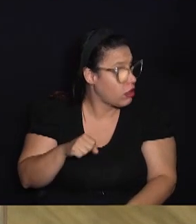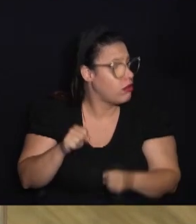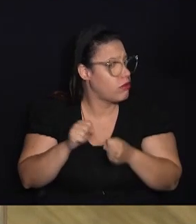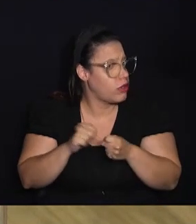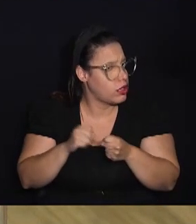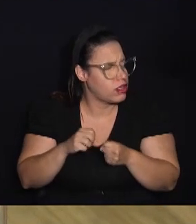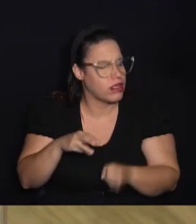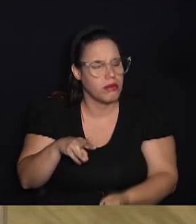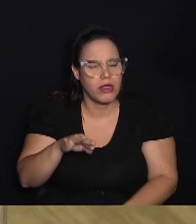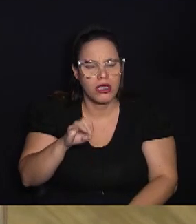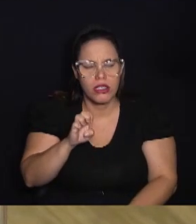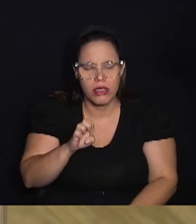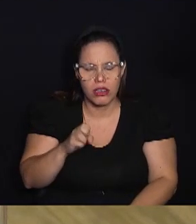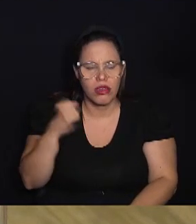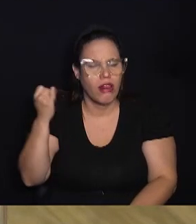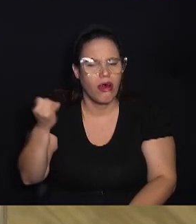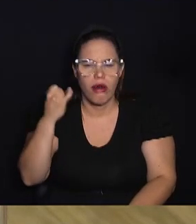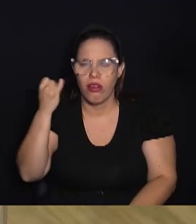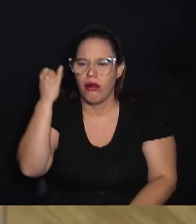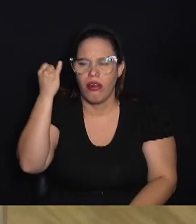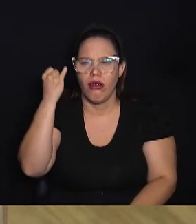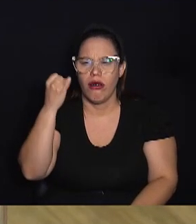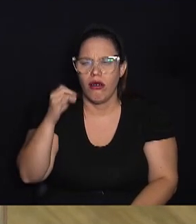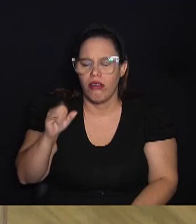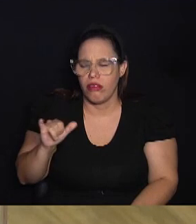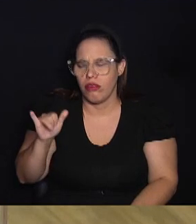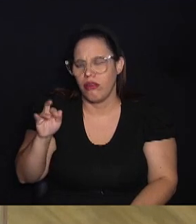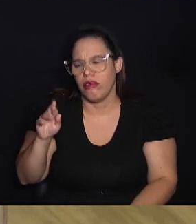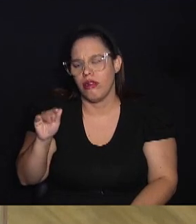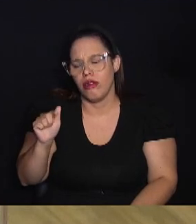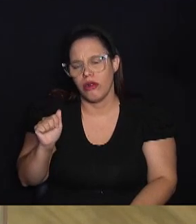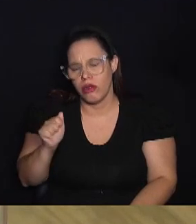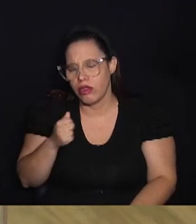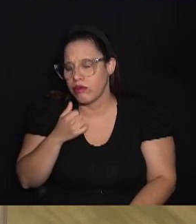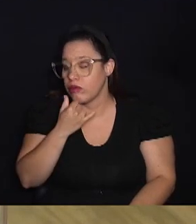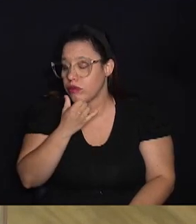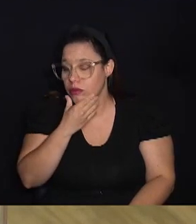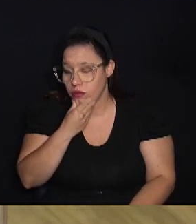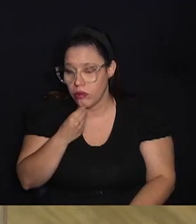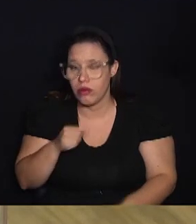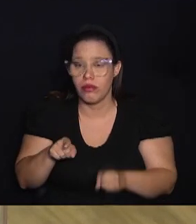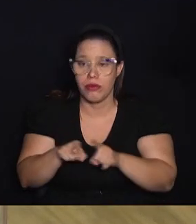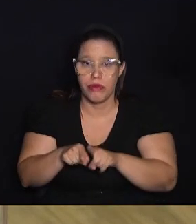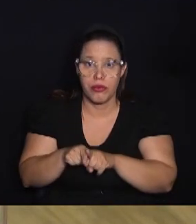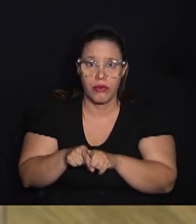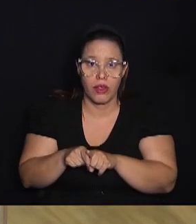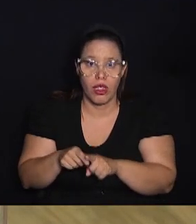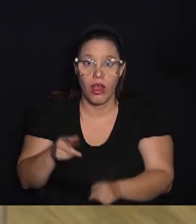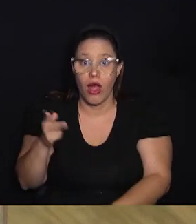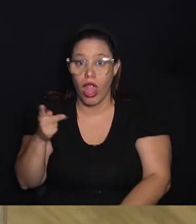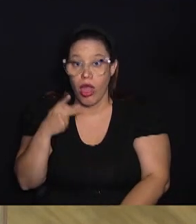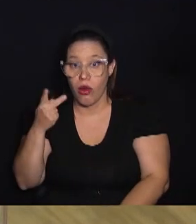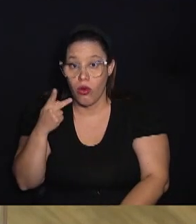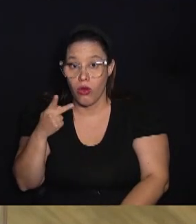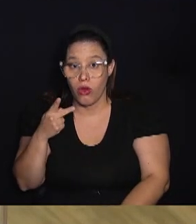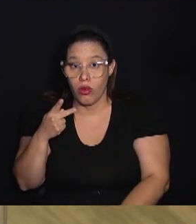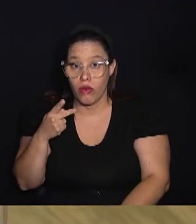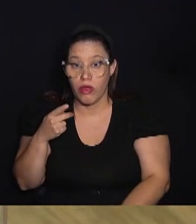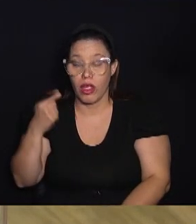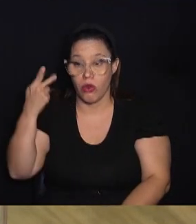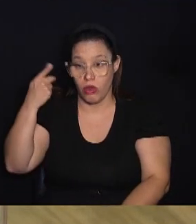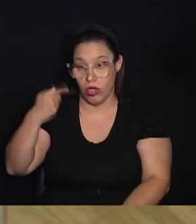pode falar pra gente a importância do yoga também pro homem né posso falar sobre Eu por exemplo sou um homem